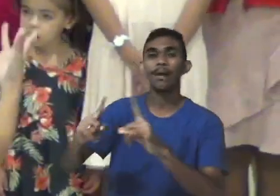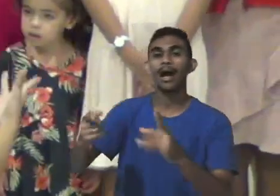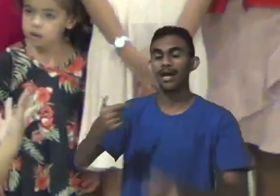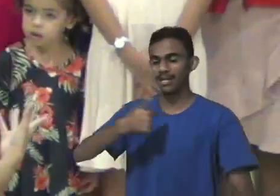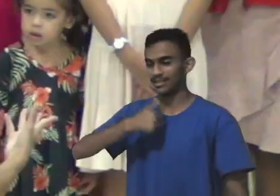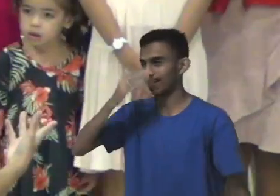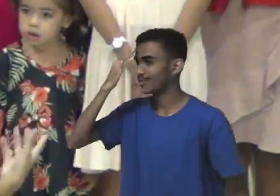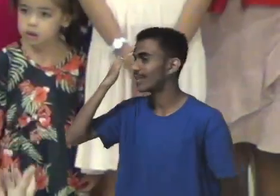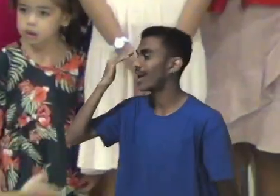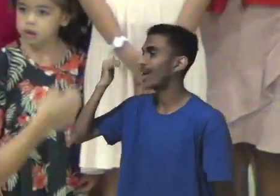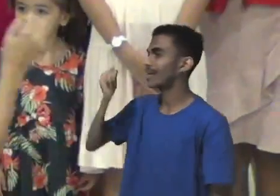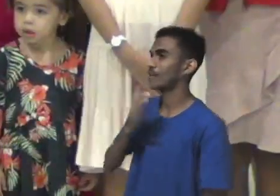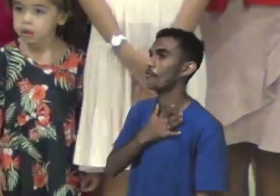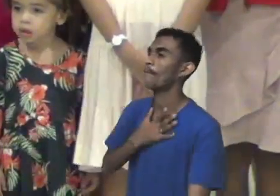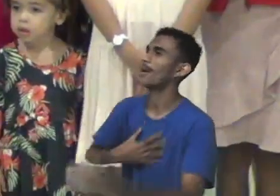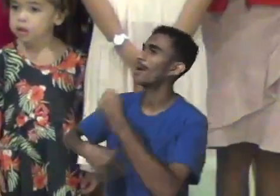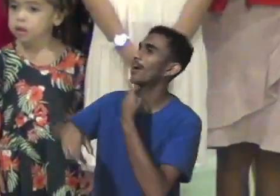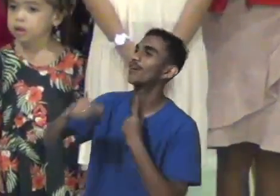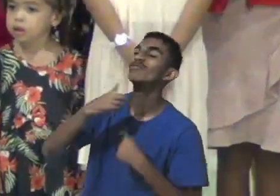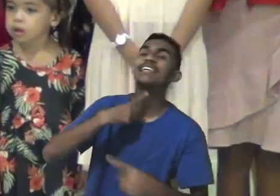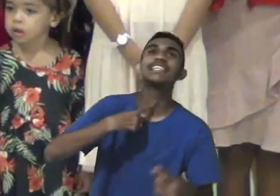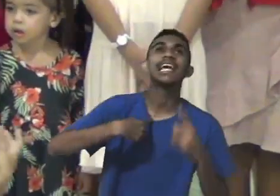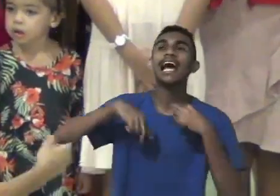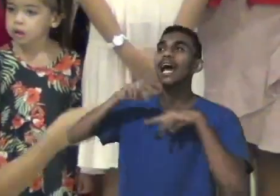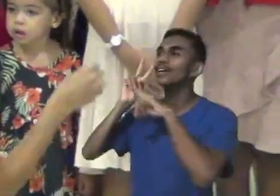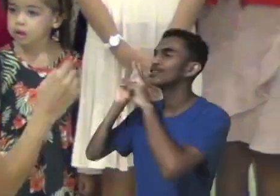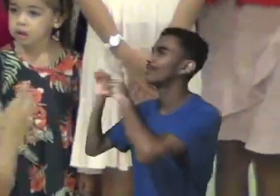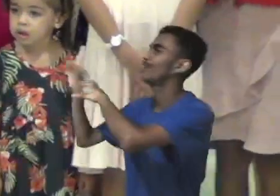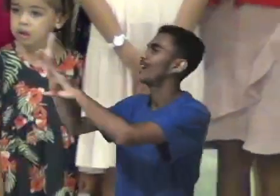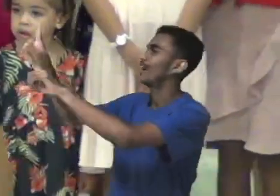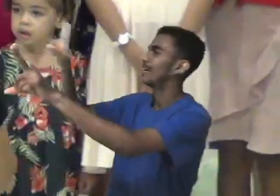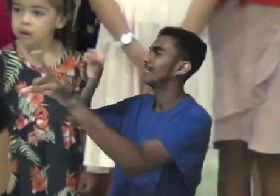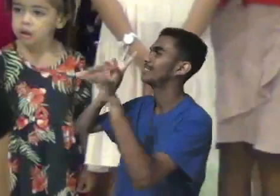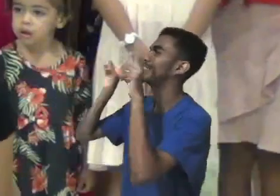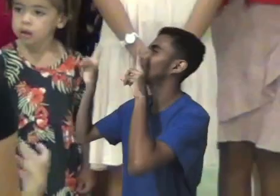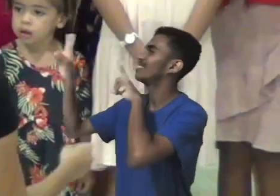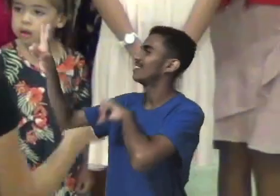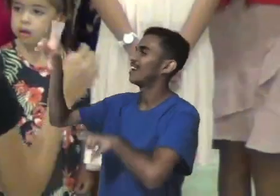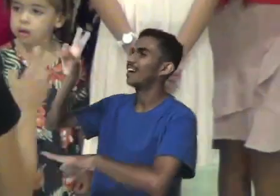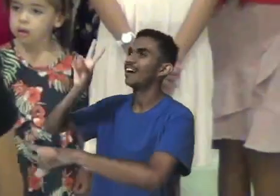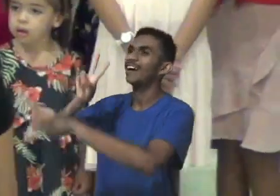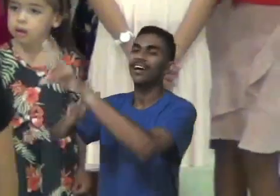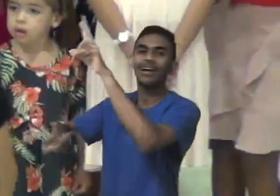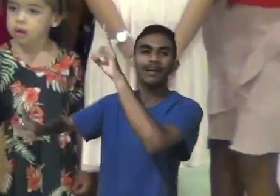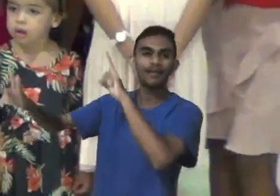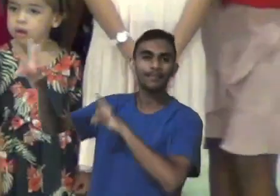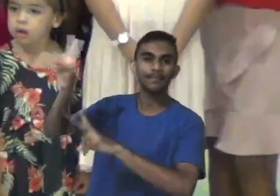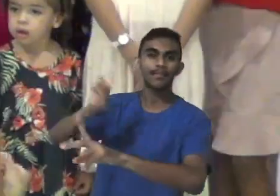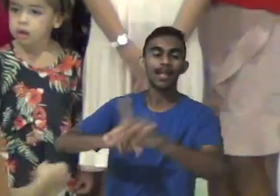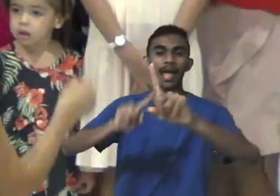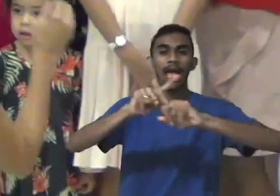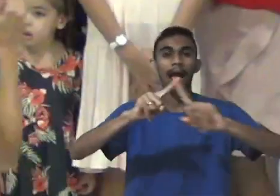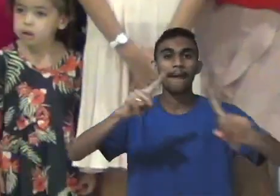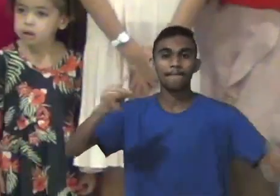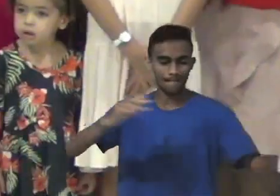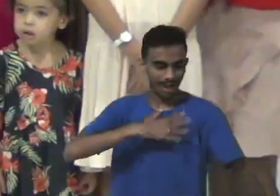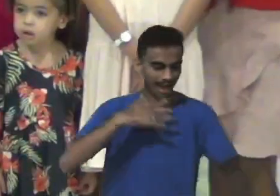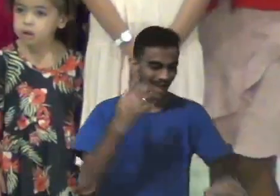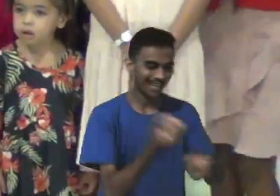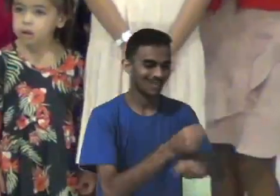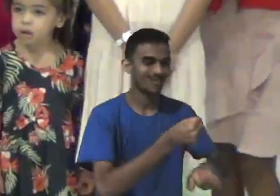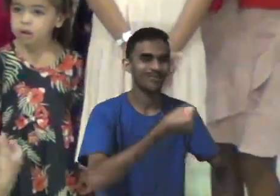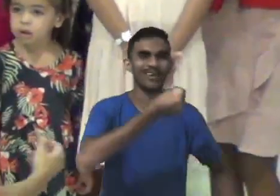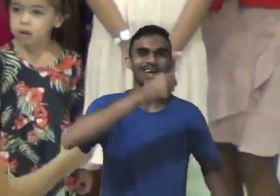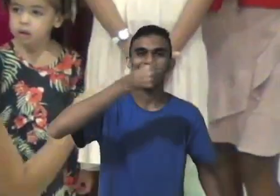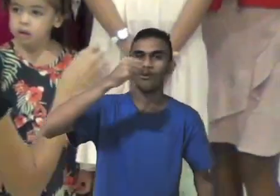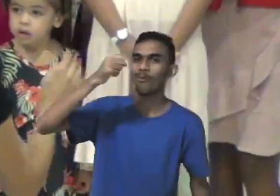Mas eu só sei que o meu desejo é te ver.